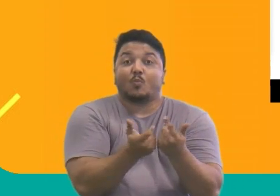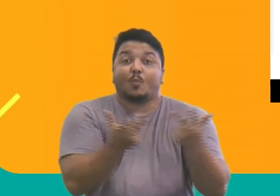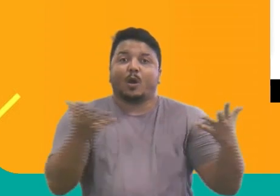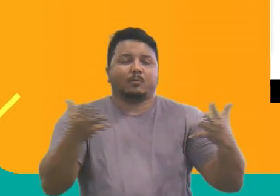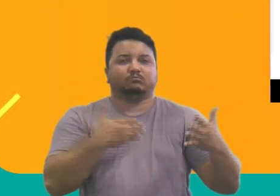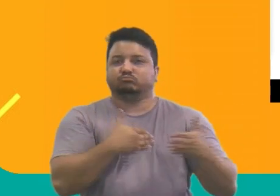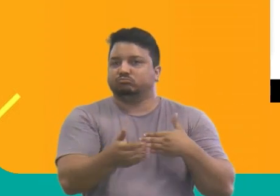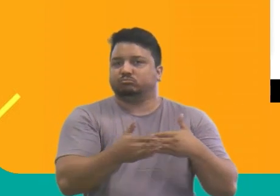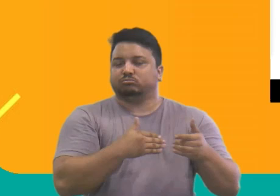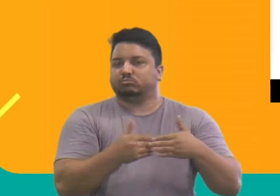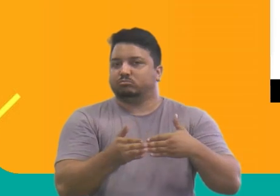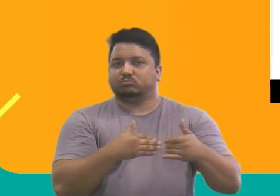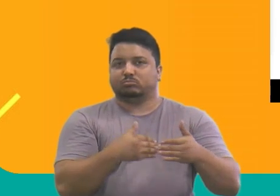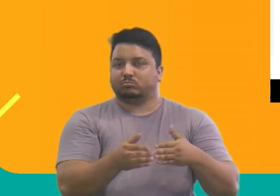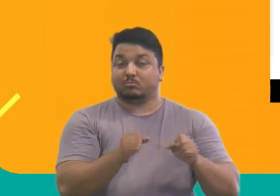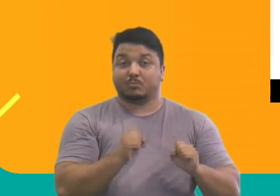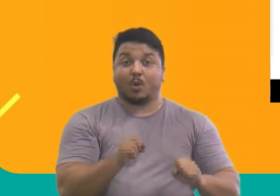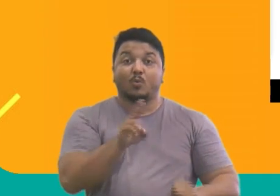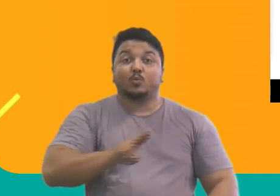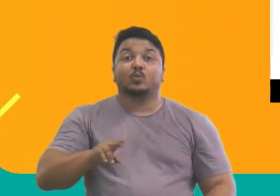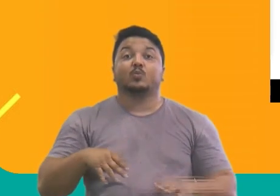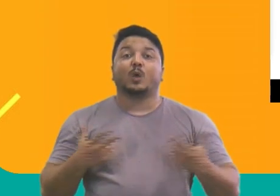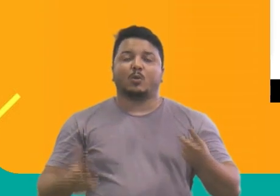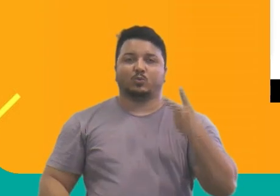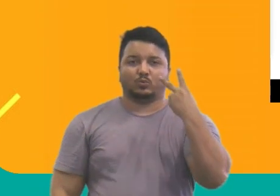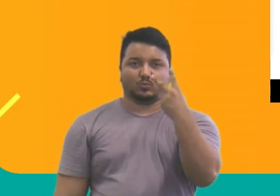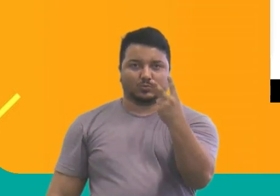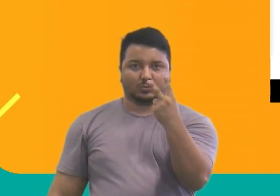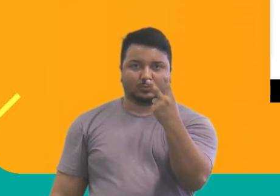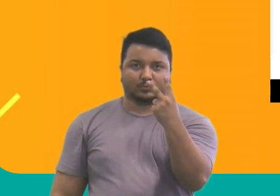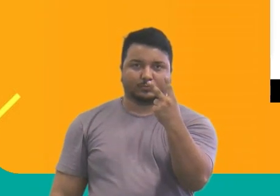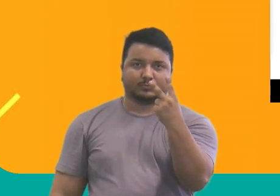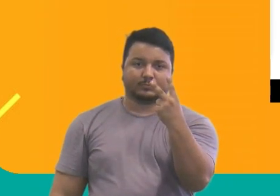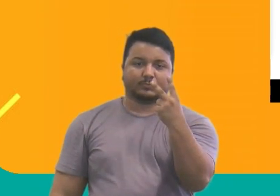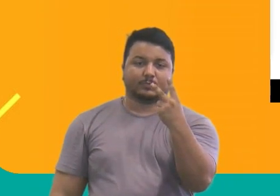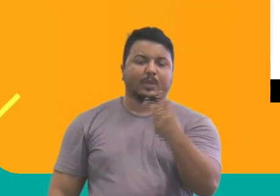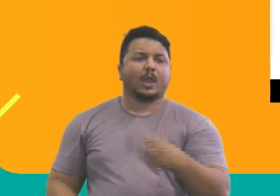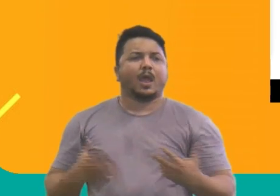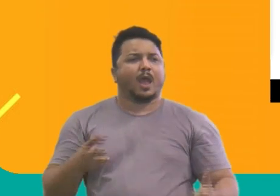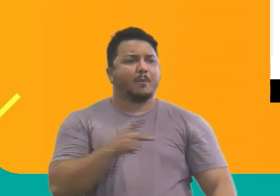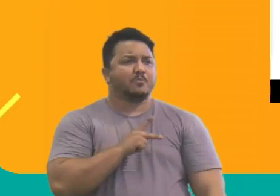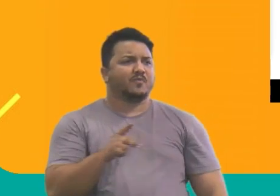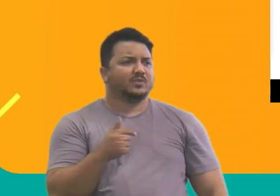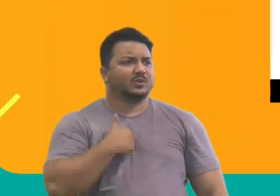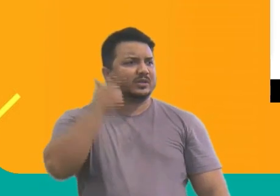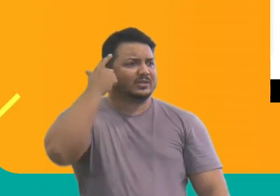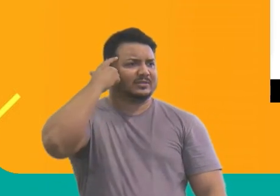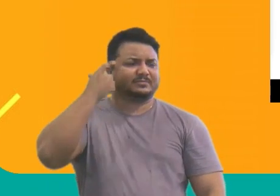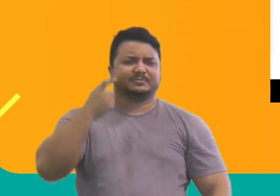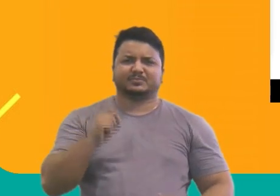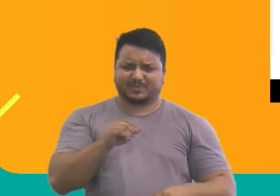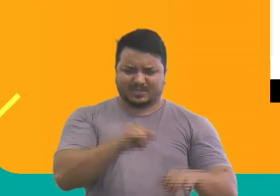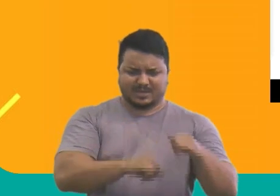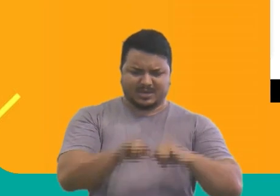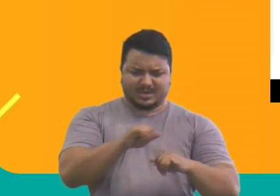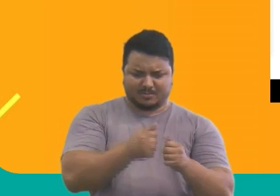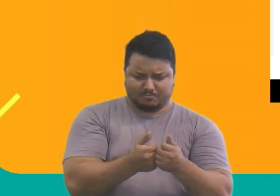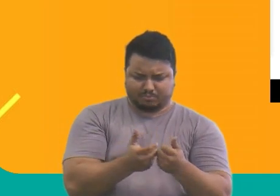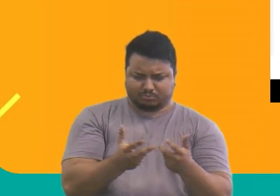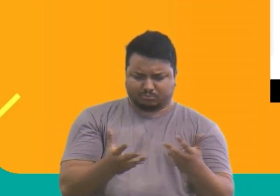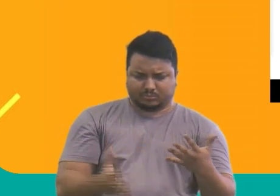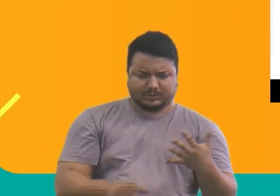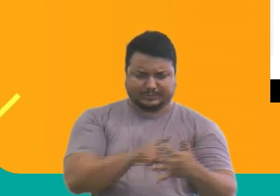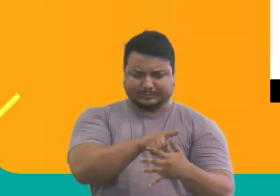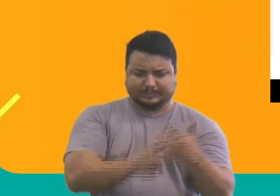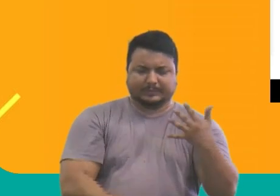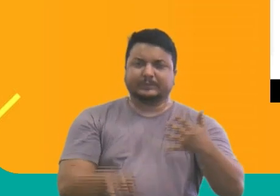naquela reação, você só vai usar duas. Professora, mas veio uma reação química com cinco